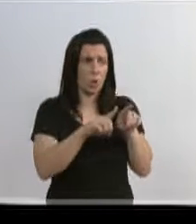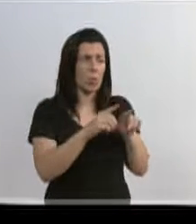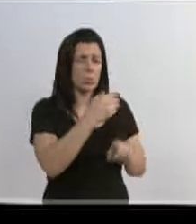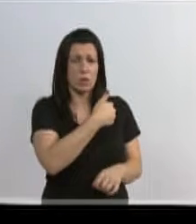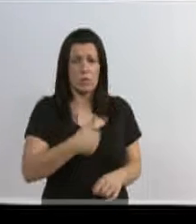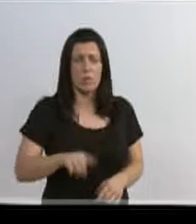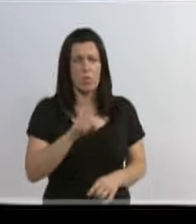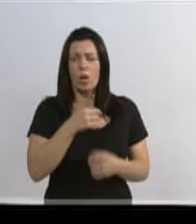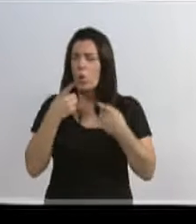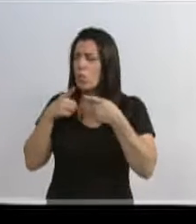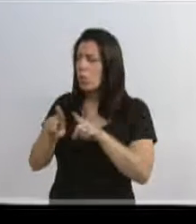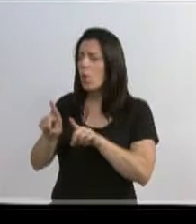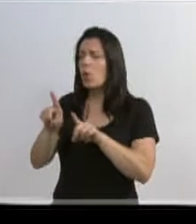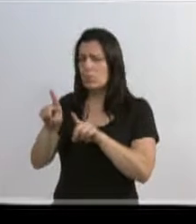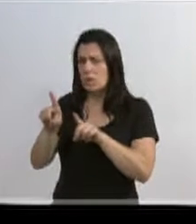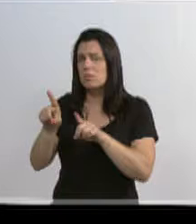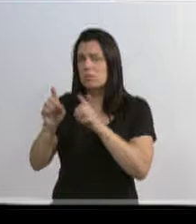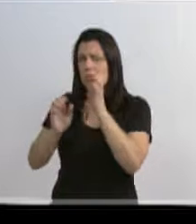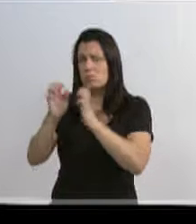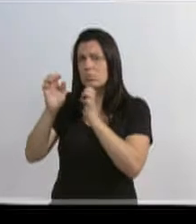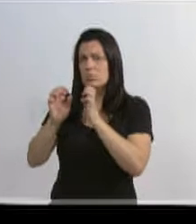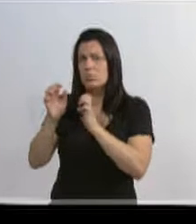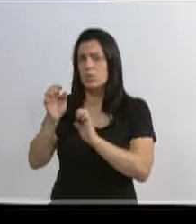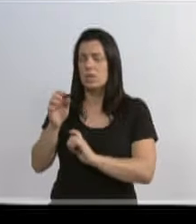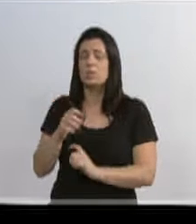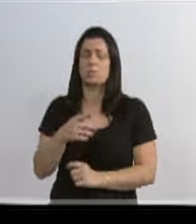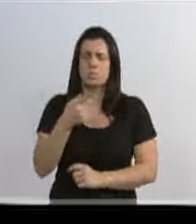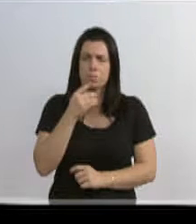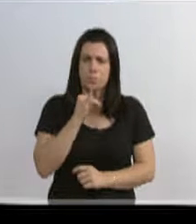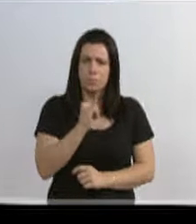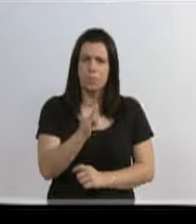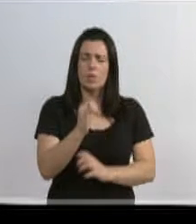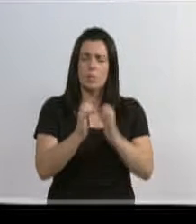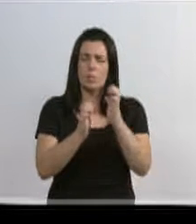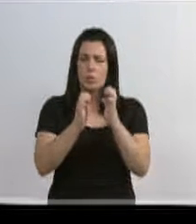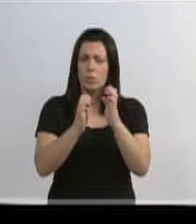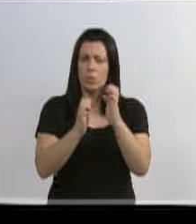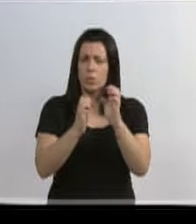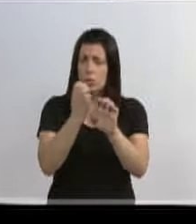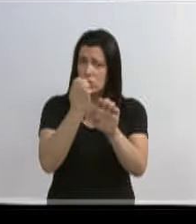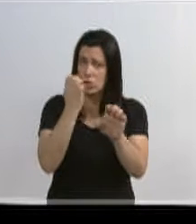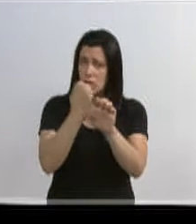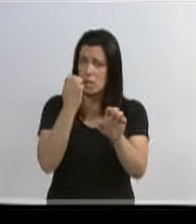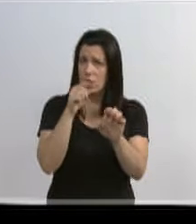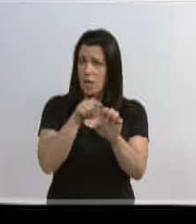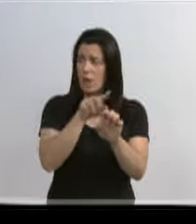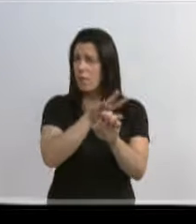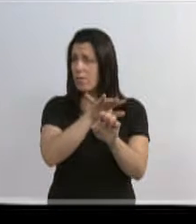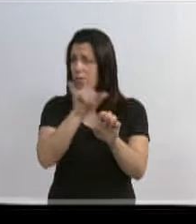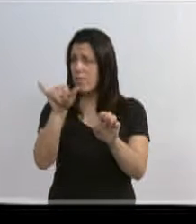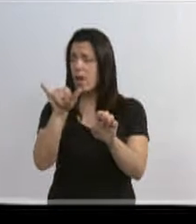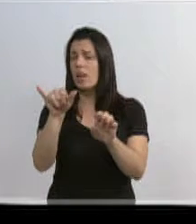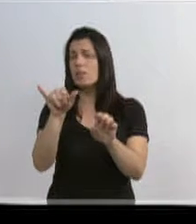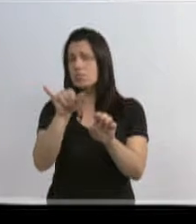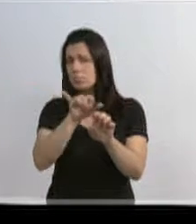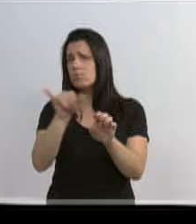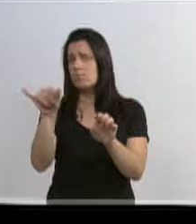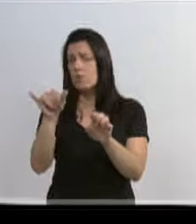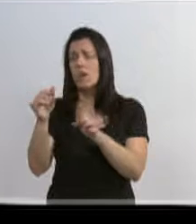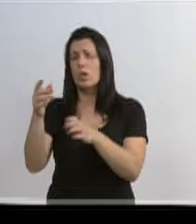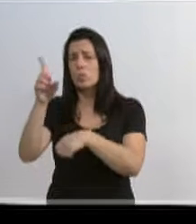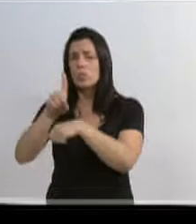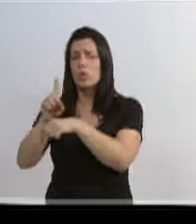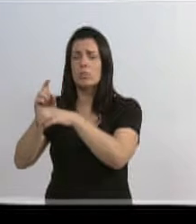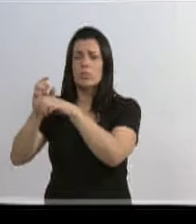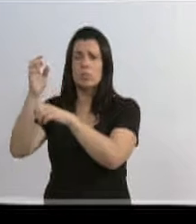ao qual falei com o engenheiro, ele já iria cobrar do fiscal da empresa. Se ela terceirizou, problema da empresa. Nós temos